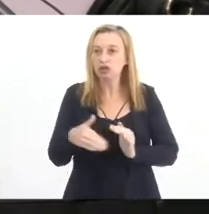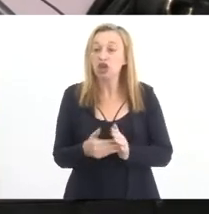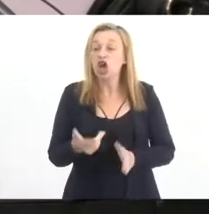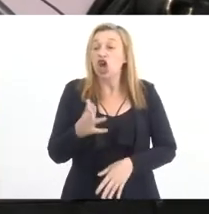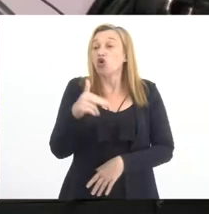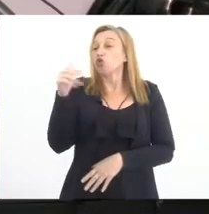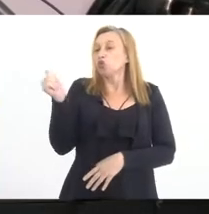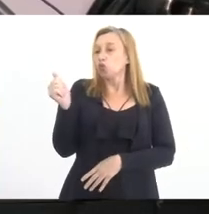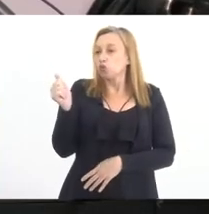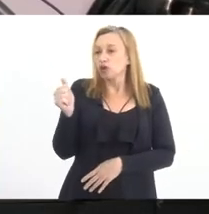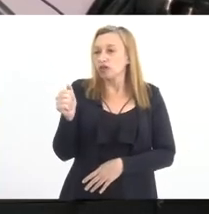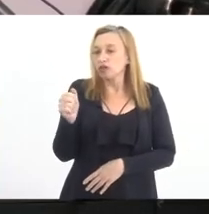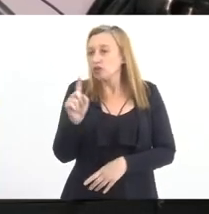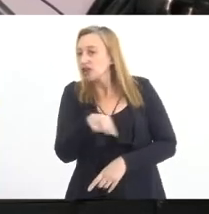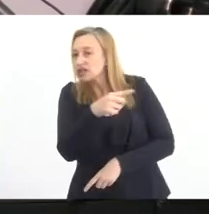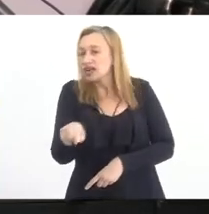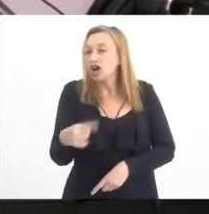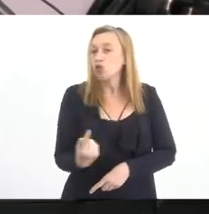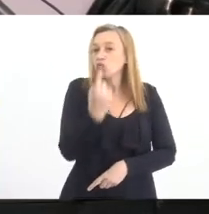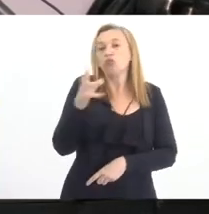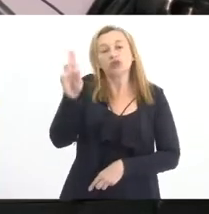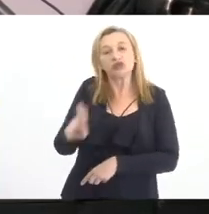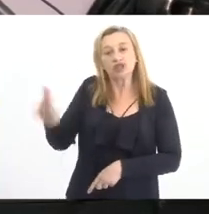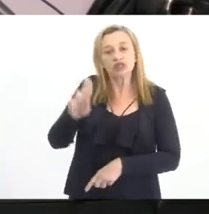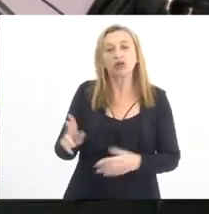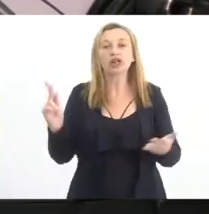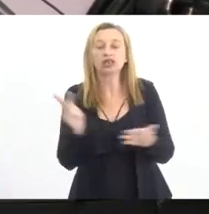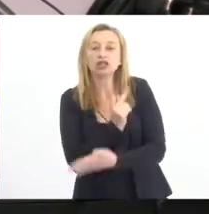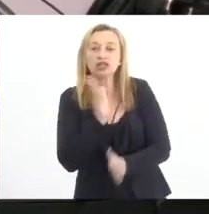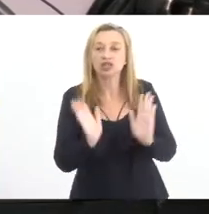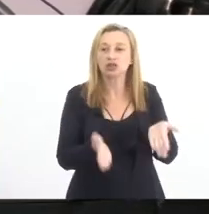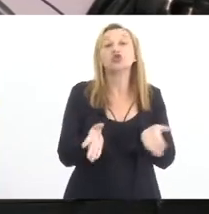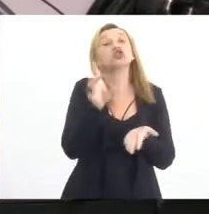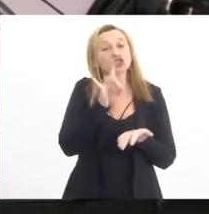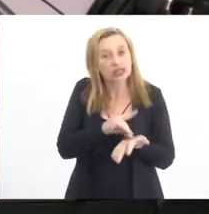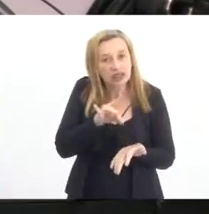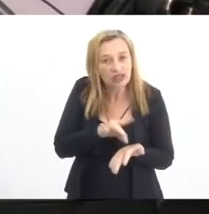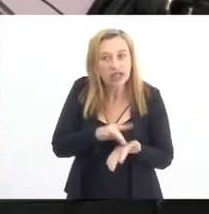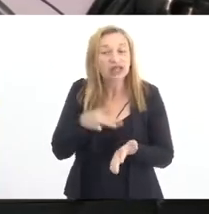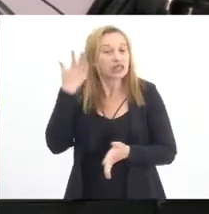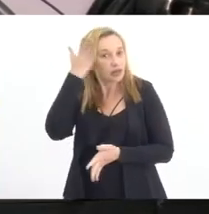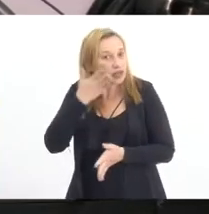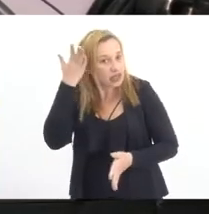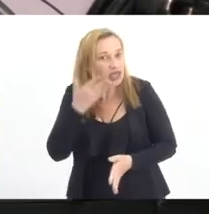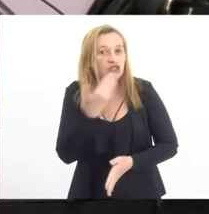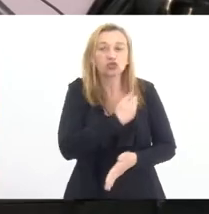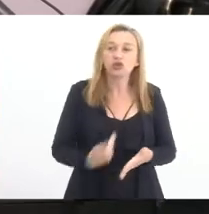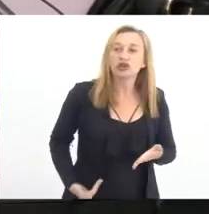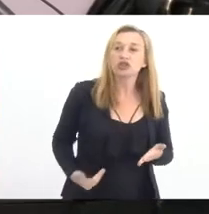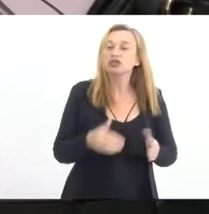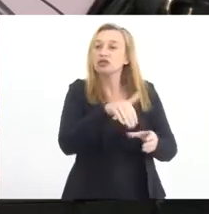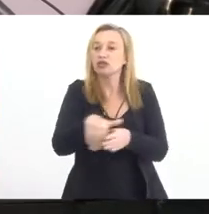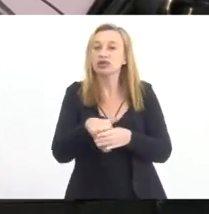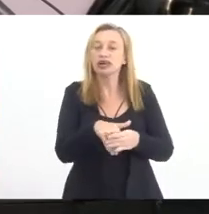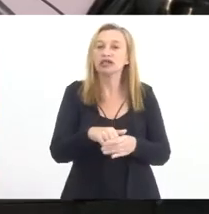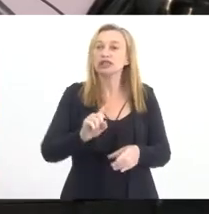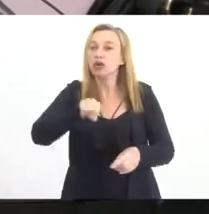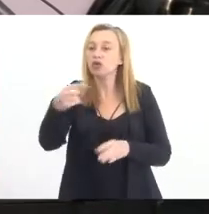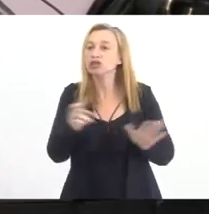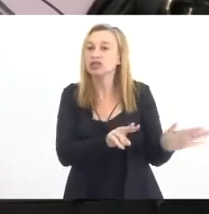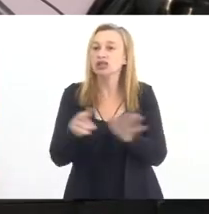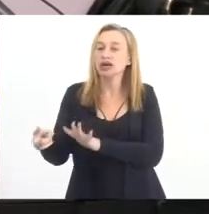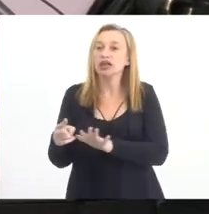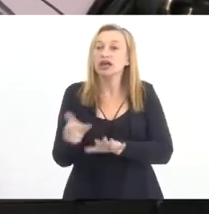defender extinguir uma universidade. E o que está acontecendo hoje, na verdade, na mensagem do governador que vai ser votado semana que vem,